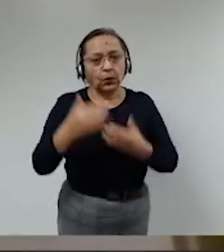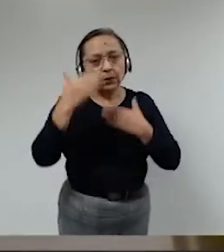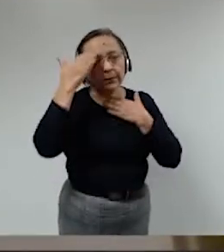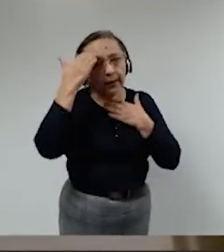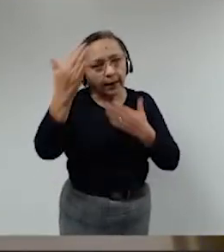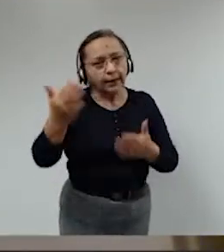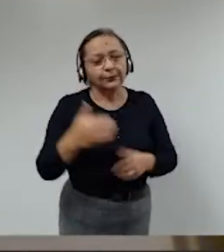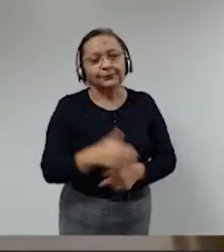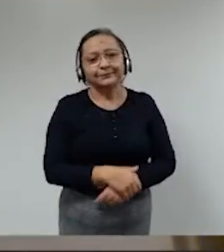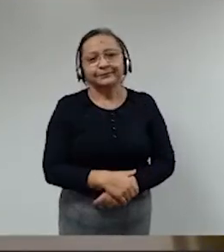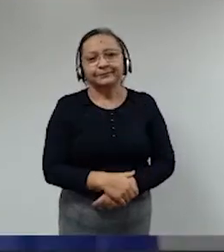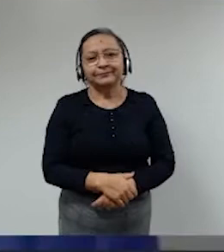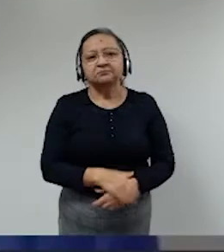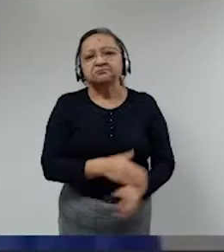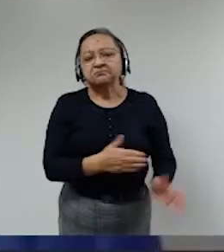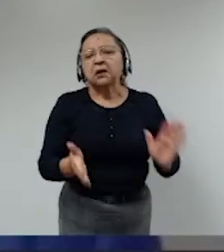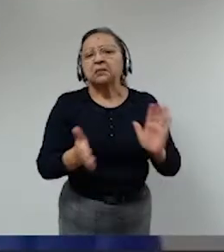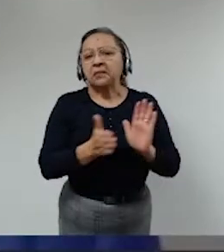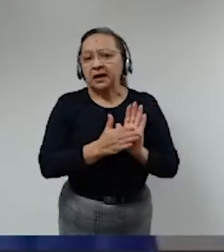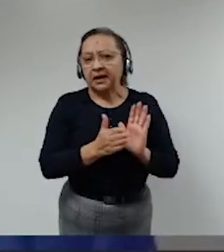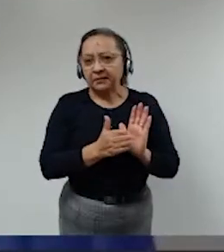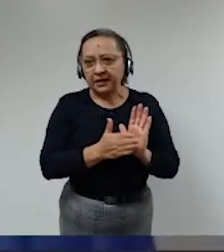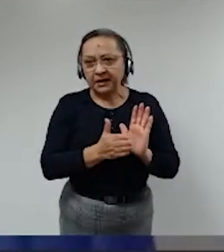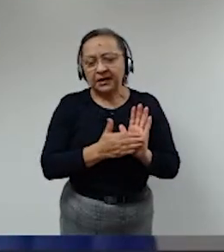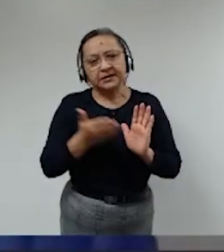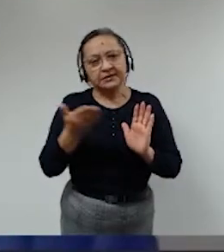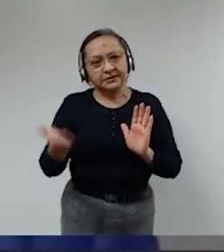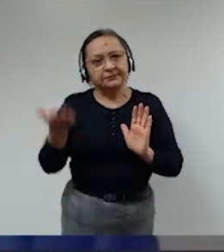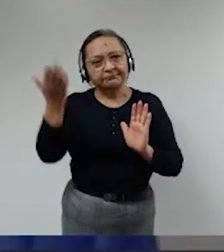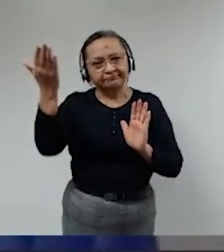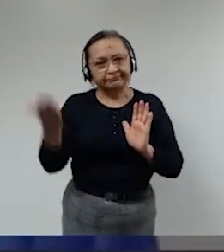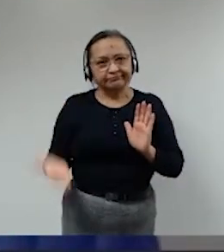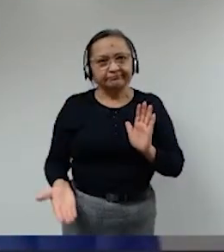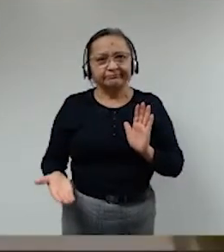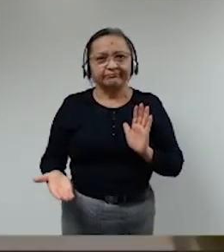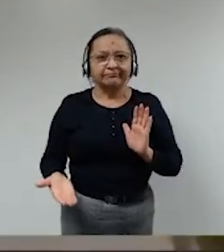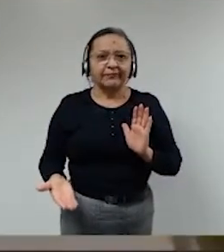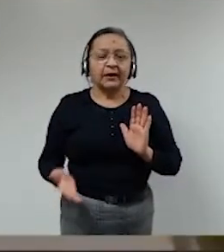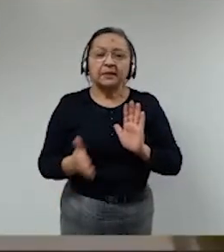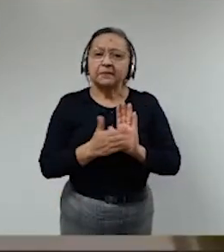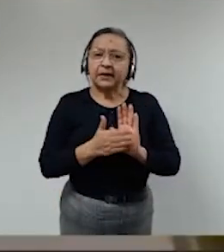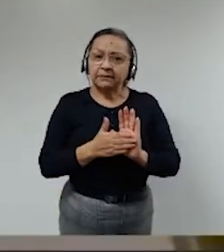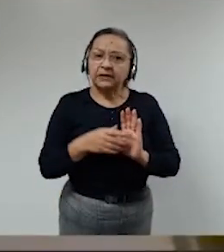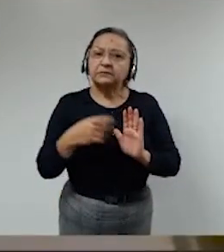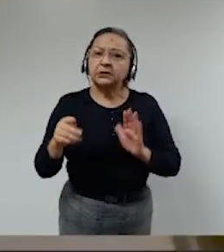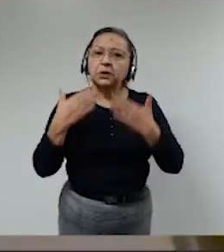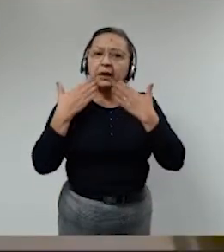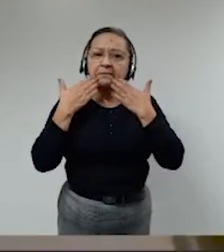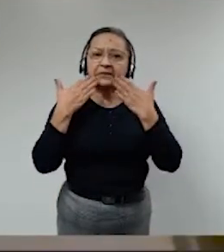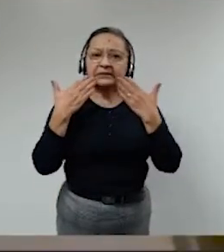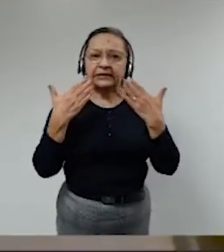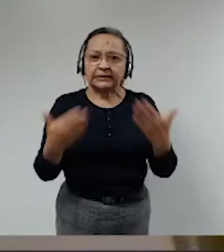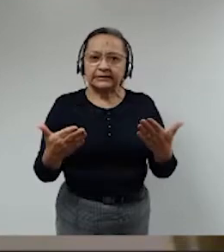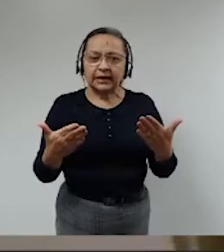gente. Parabéns aí, Rodrigo Salinas. Parabéns pela sua